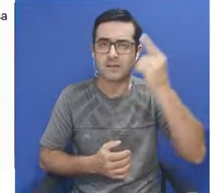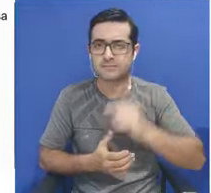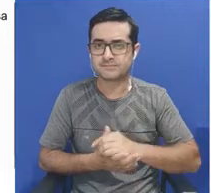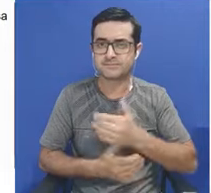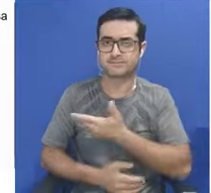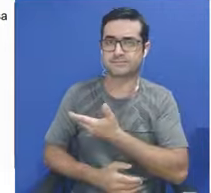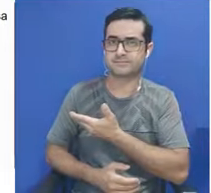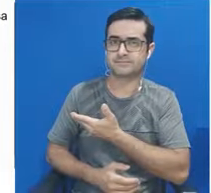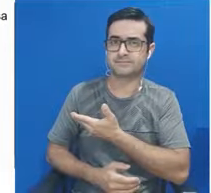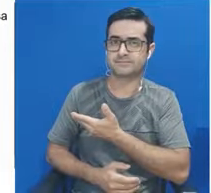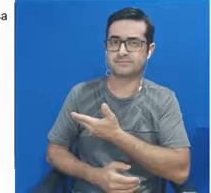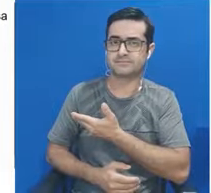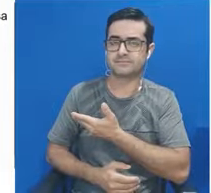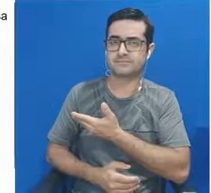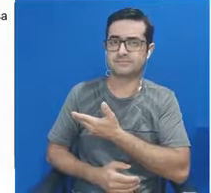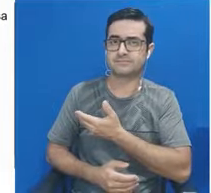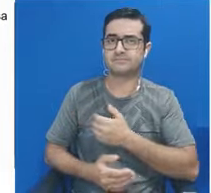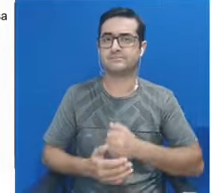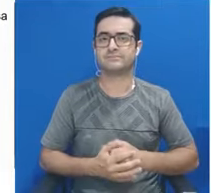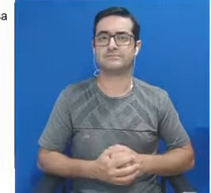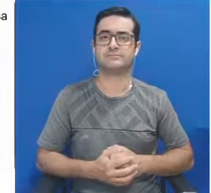77,8, que é a massa do carbono, divididos por